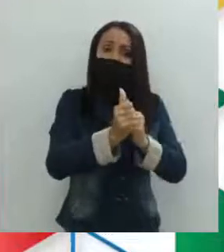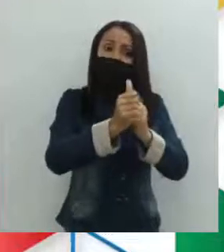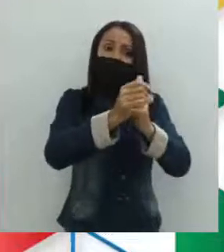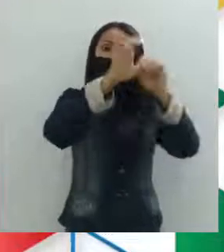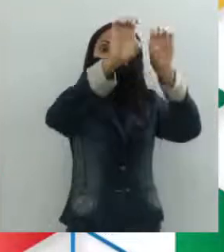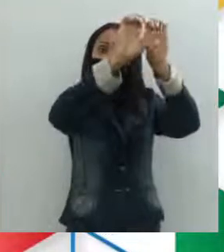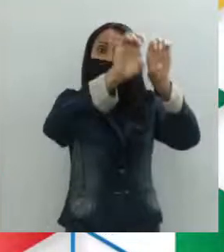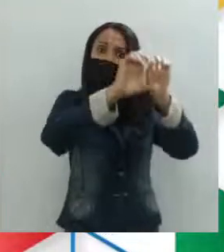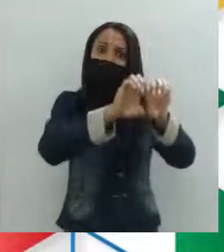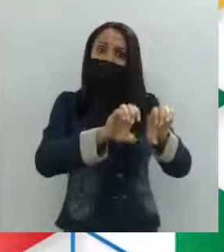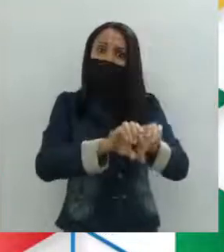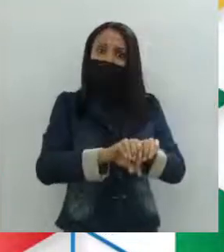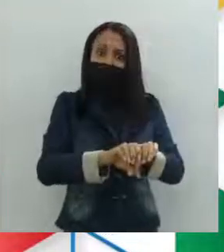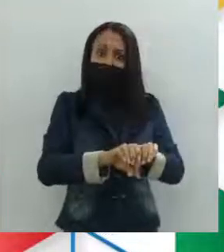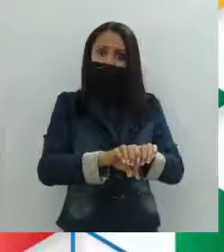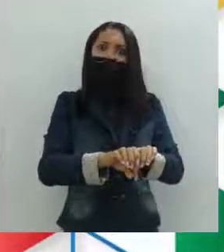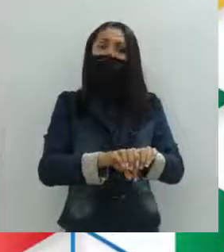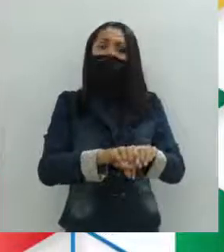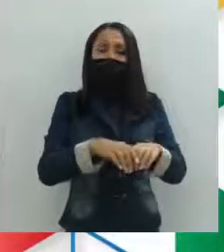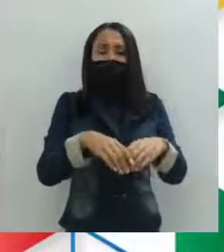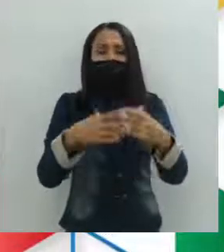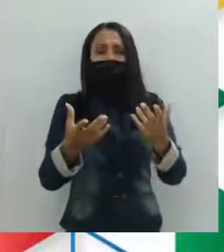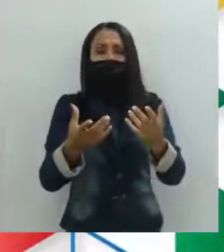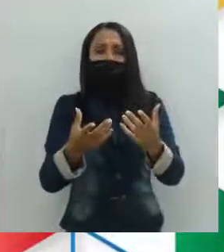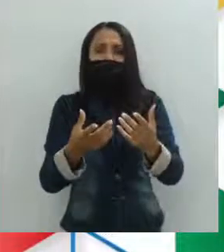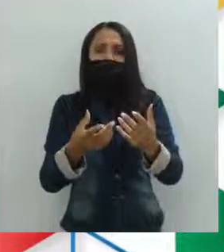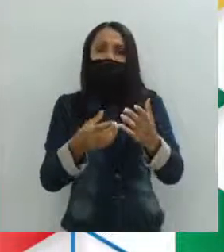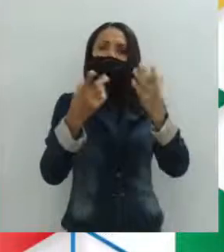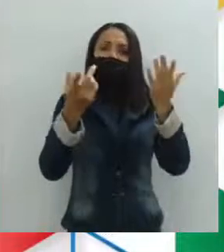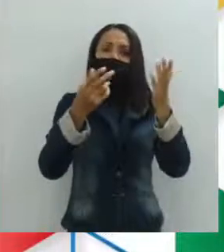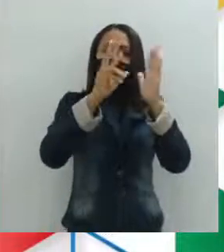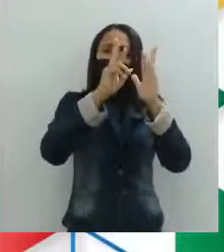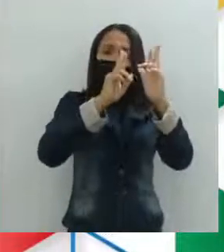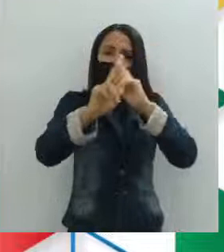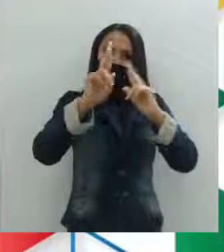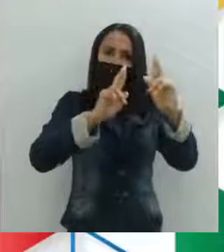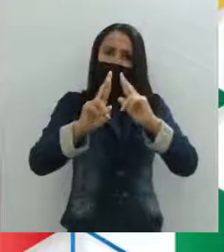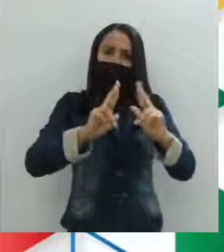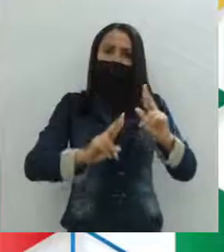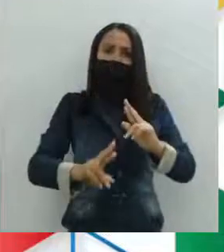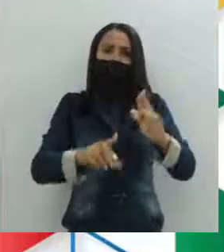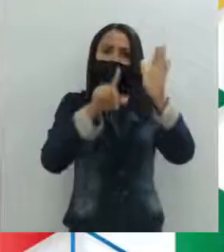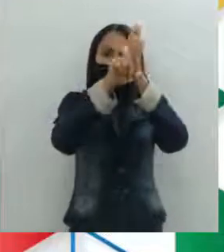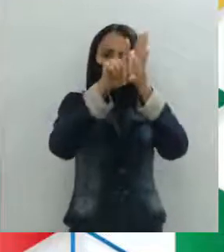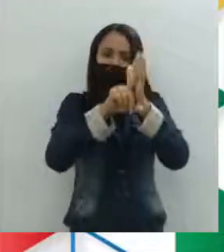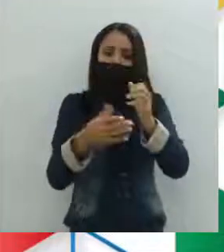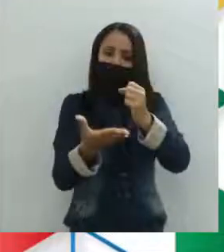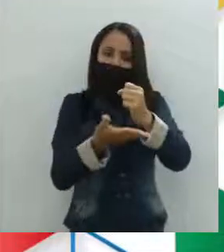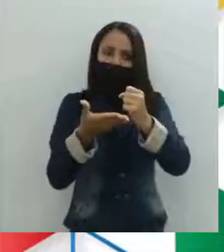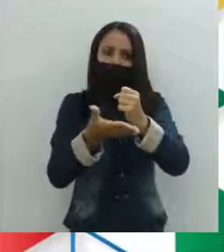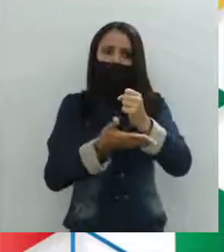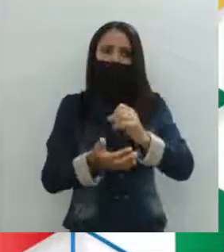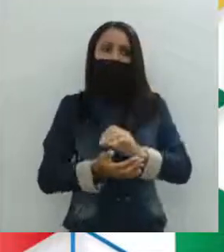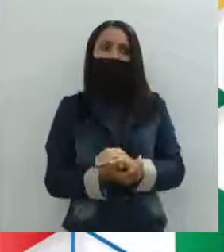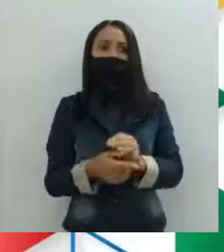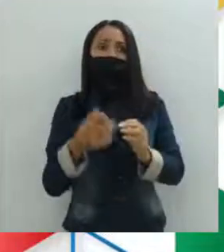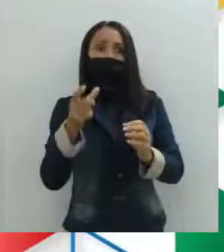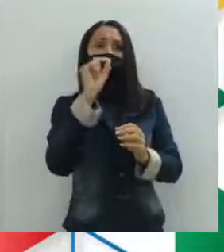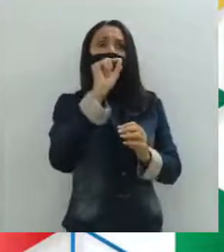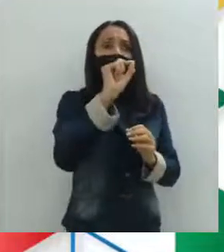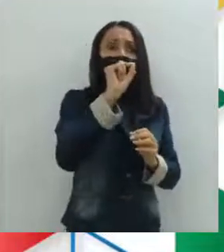normalmente padronizada, buscando responder às perguntas básicas do jornalismo. Aqui vão elas: o